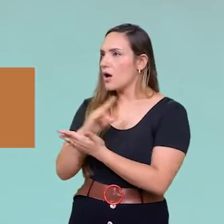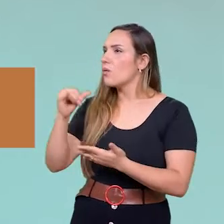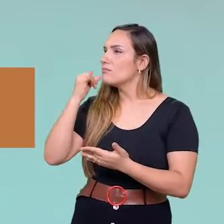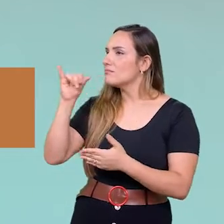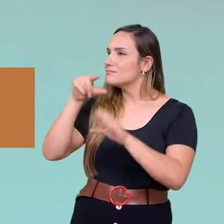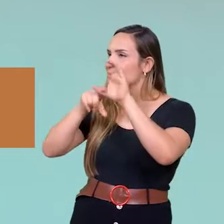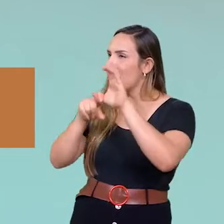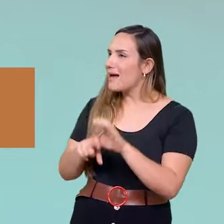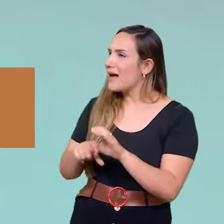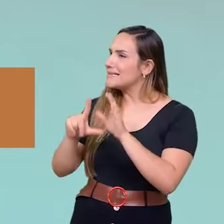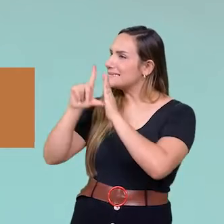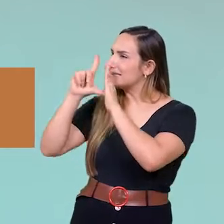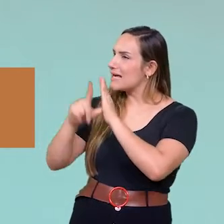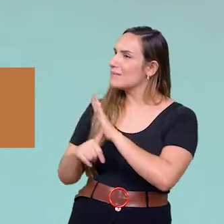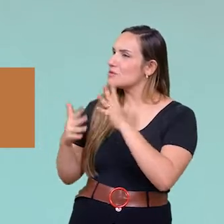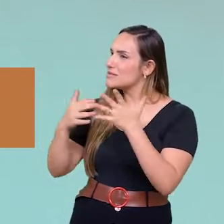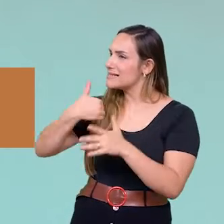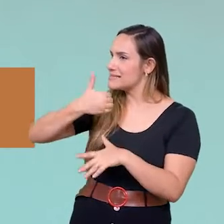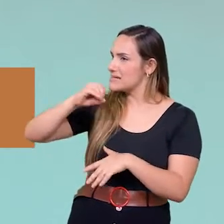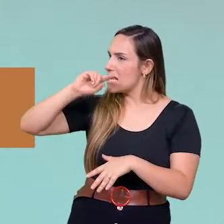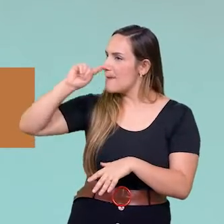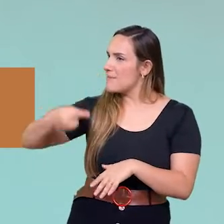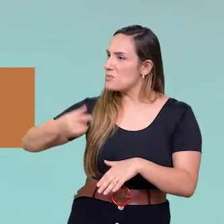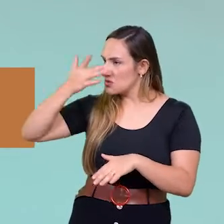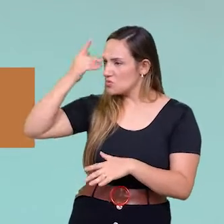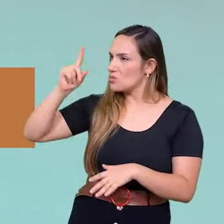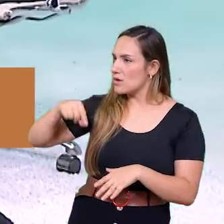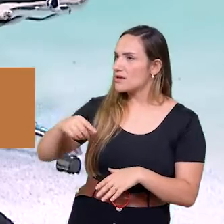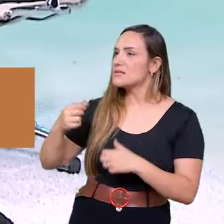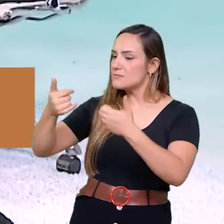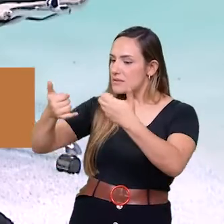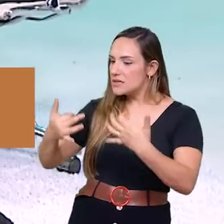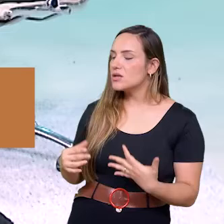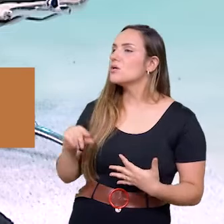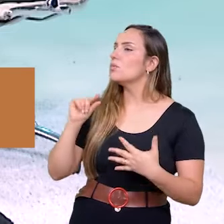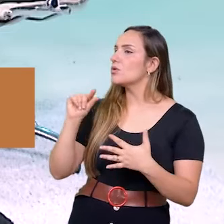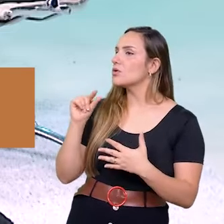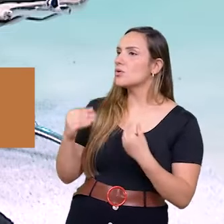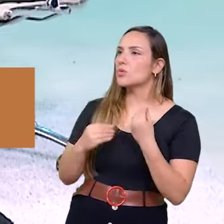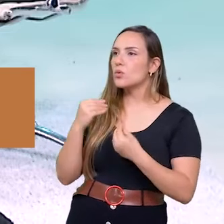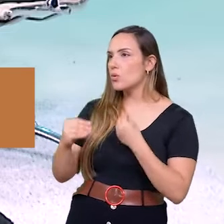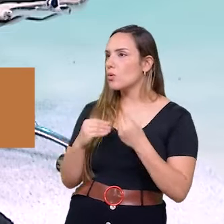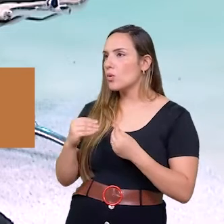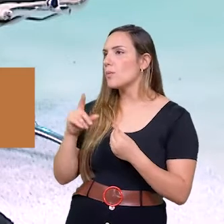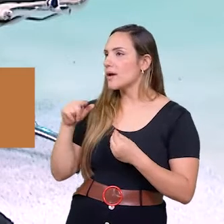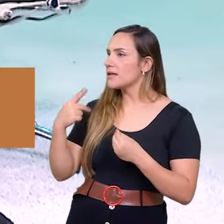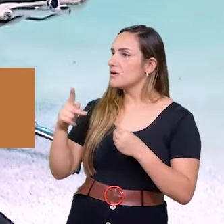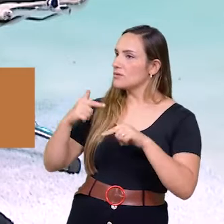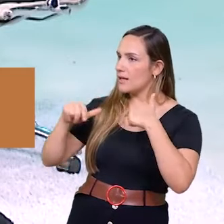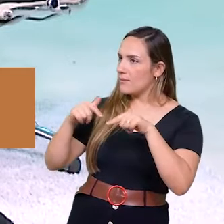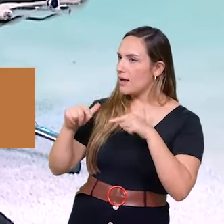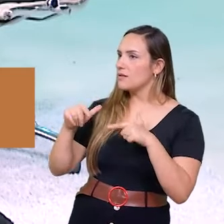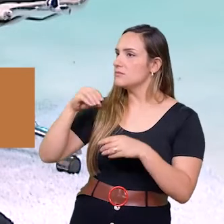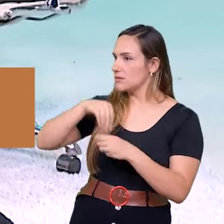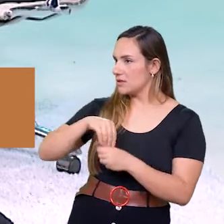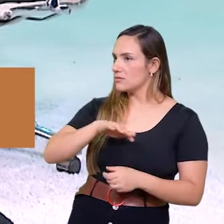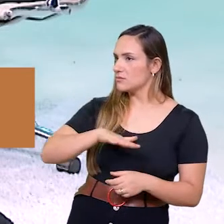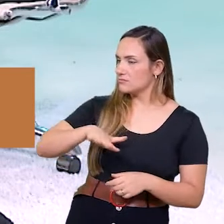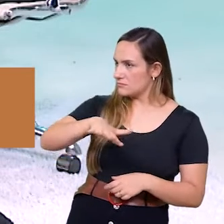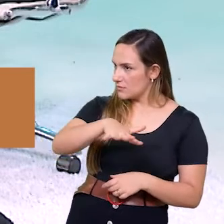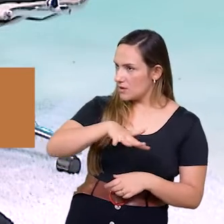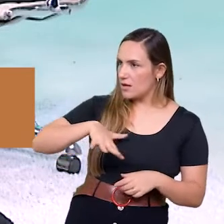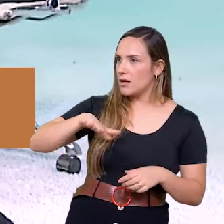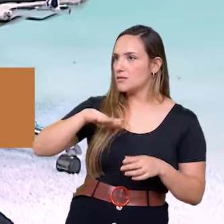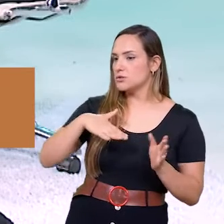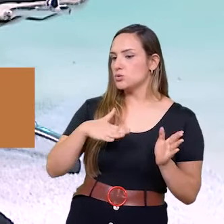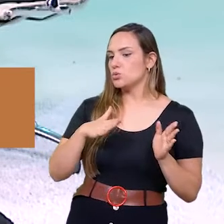luz atrasadas de mais de 10 mil pessoas. Doutora, fala pra gente um pouco como tem sido essa atuação, principalmente